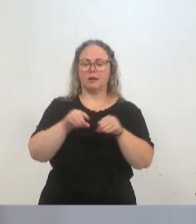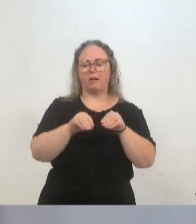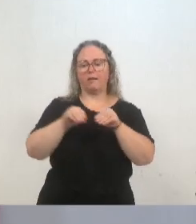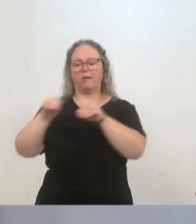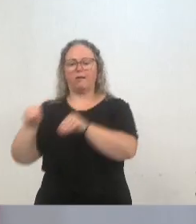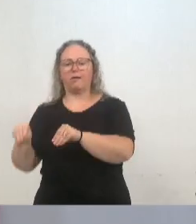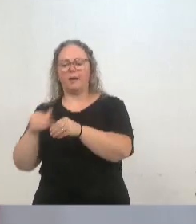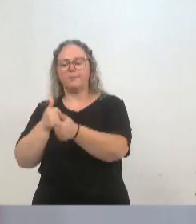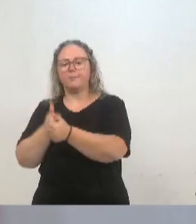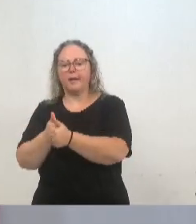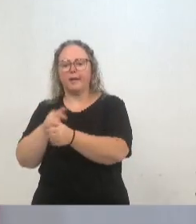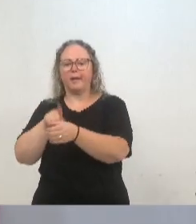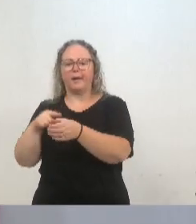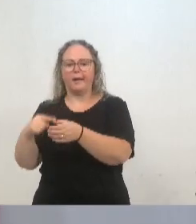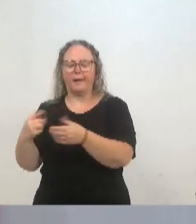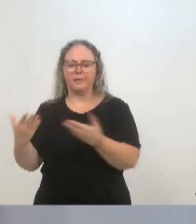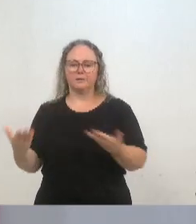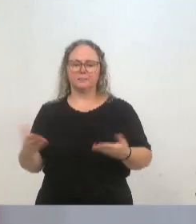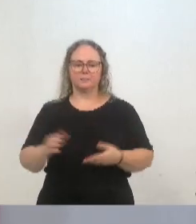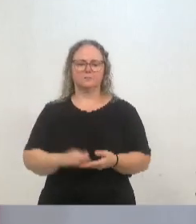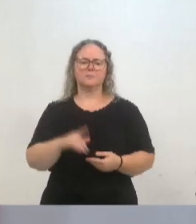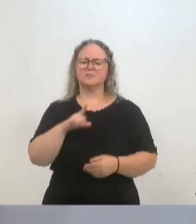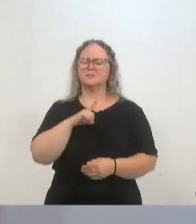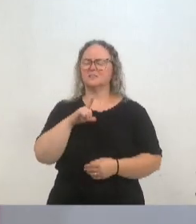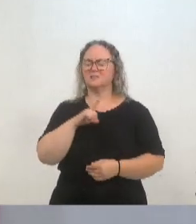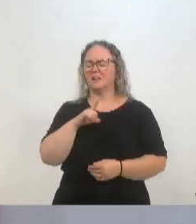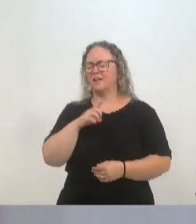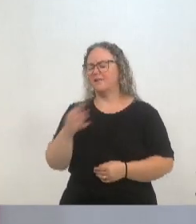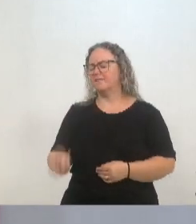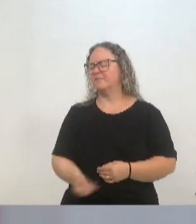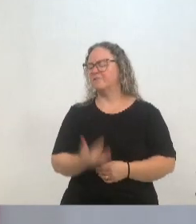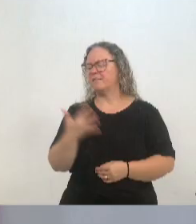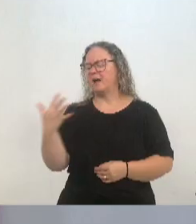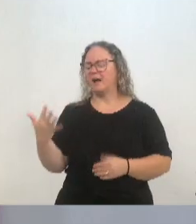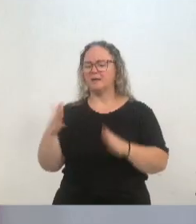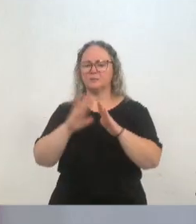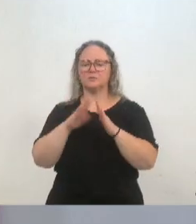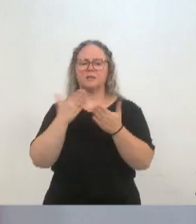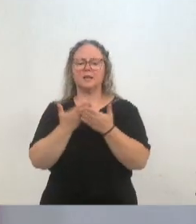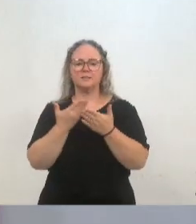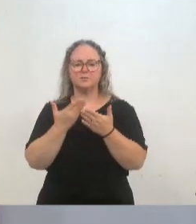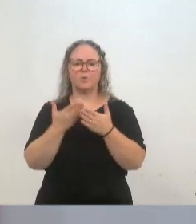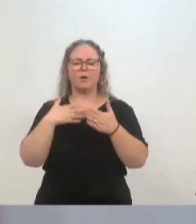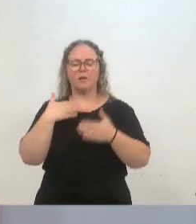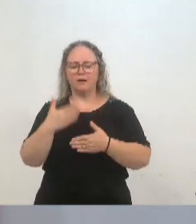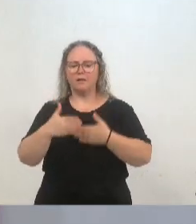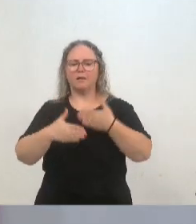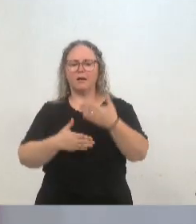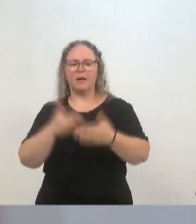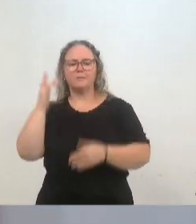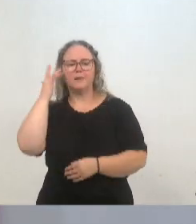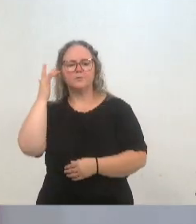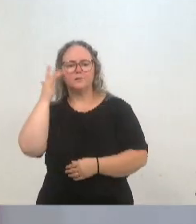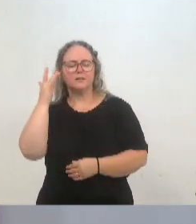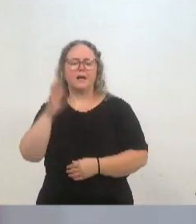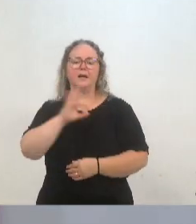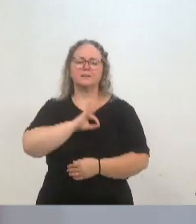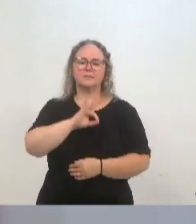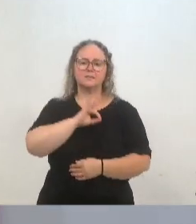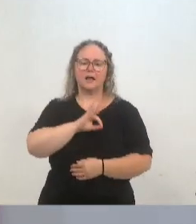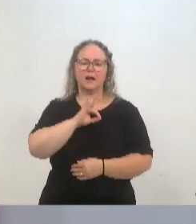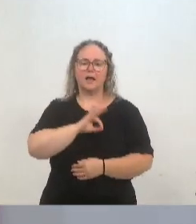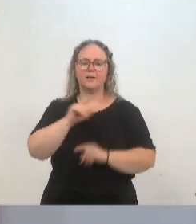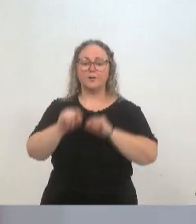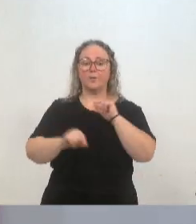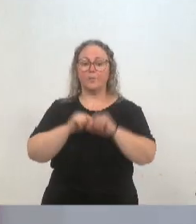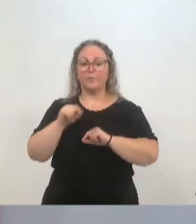vizinhas. Eu tenho inúmeros casos de conhecidos da época do colégio que, conforme foram amadurecendo, tendo seus primeiros salários, tudo, se viram